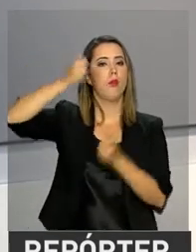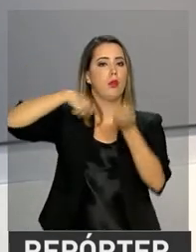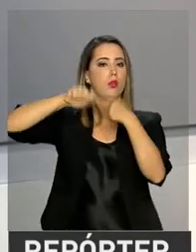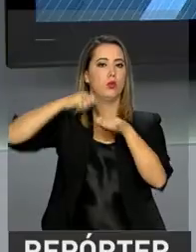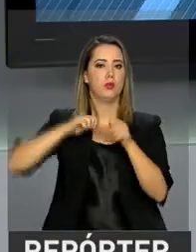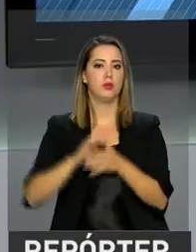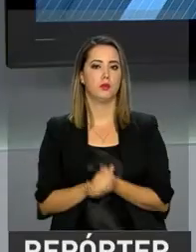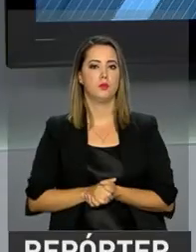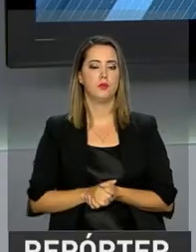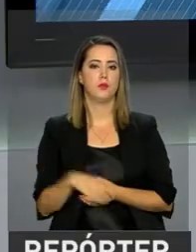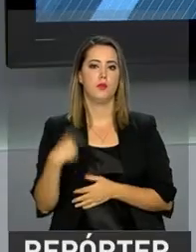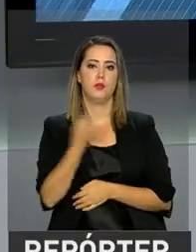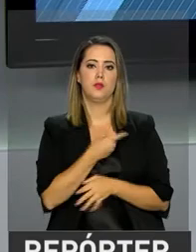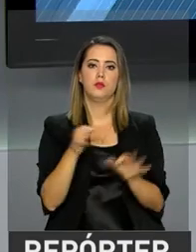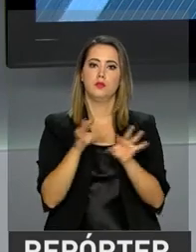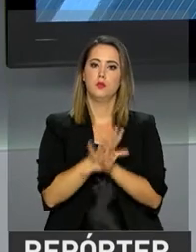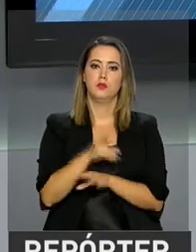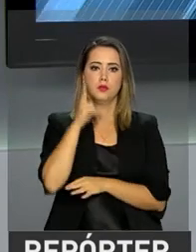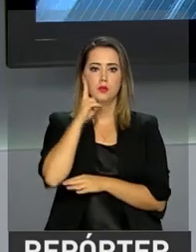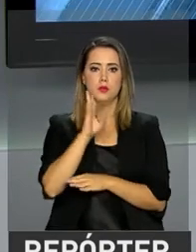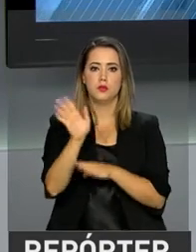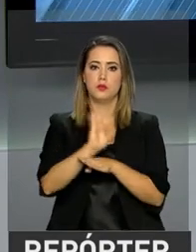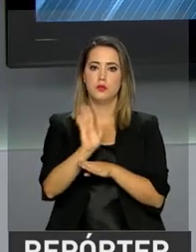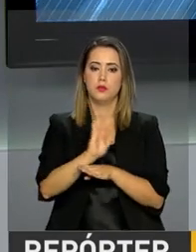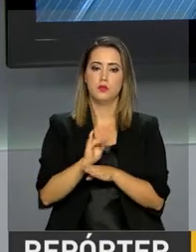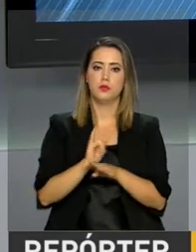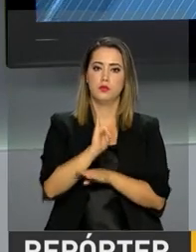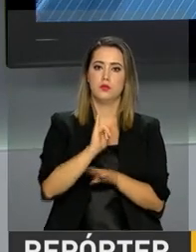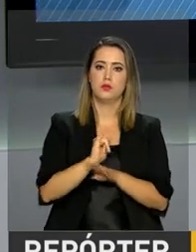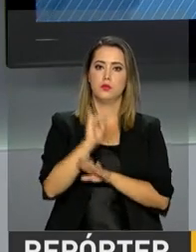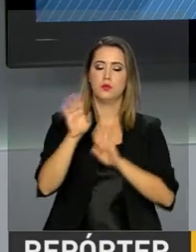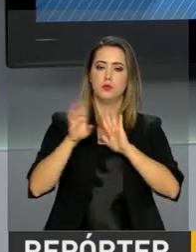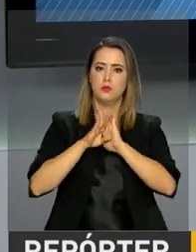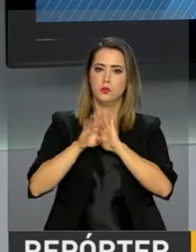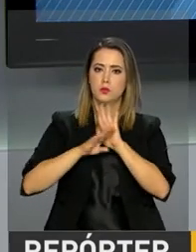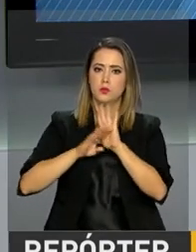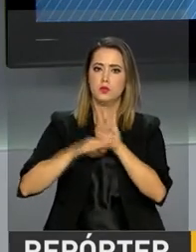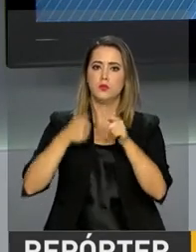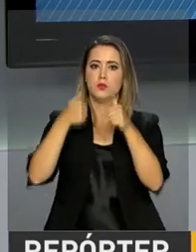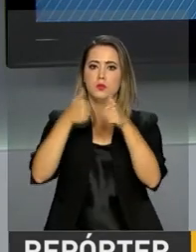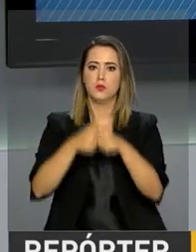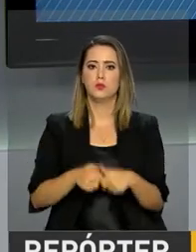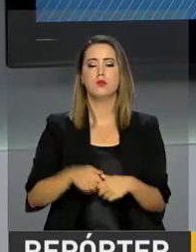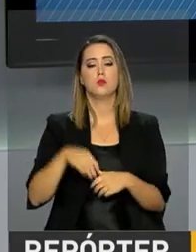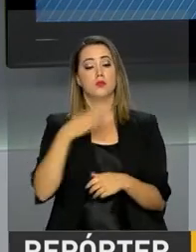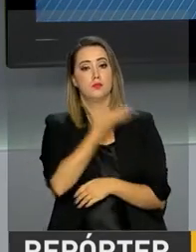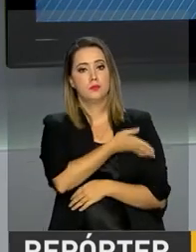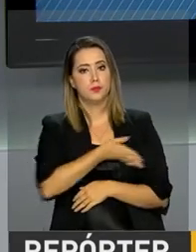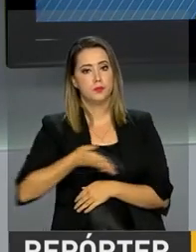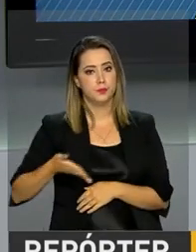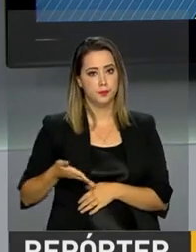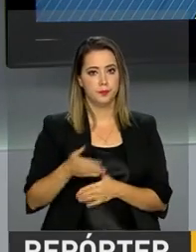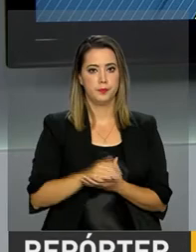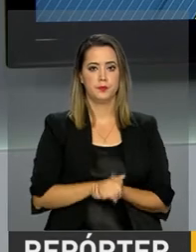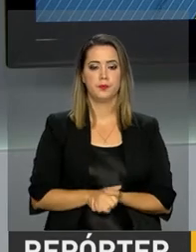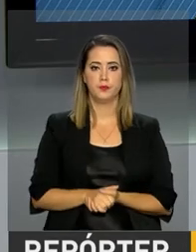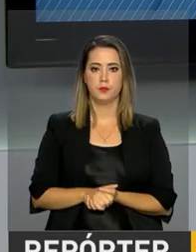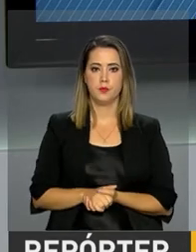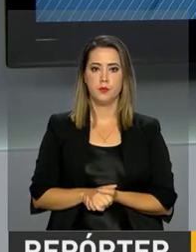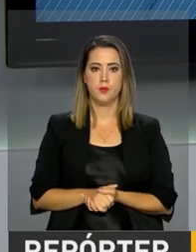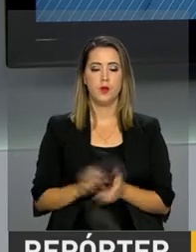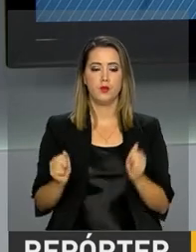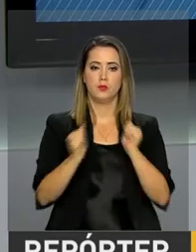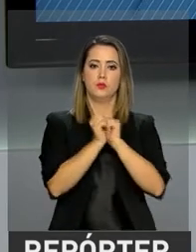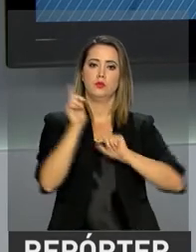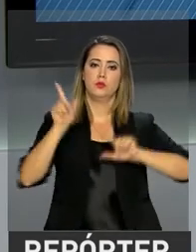energia. Nós ficamos por aqui. Você pode rever as reportagens no YouTube e toda a programação também está na página da NBR na